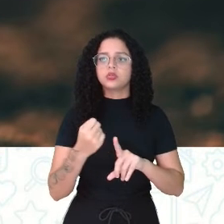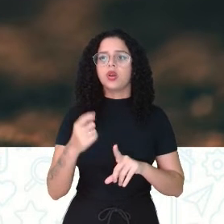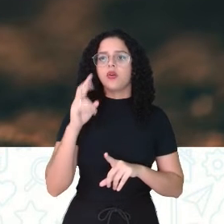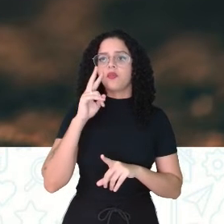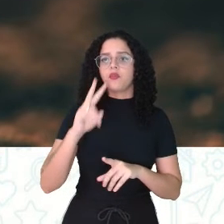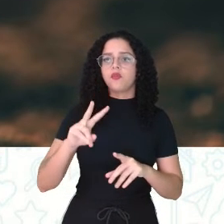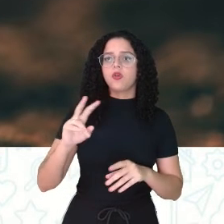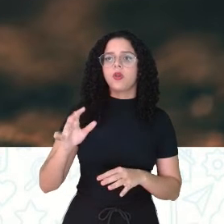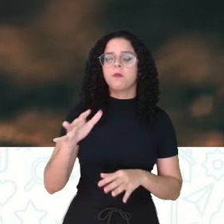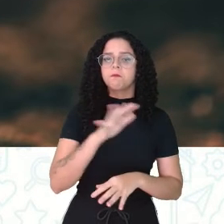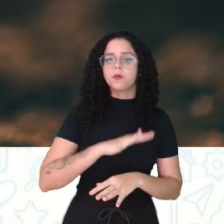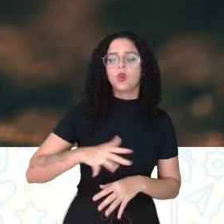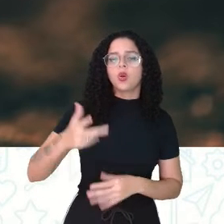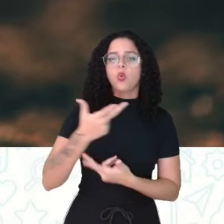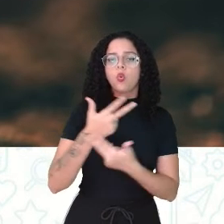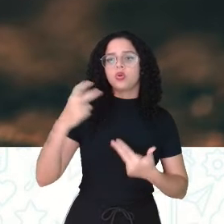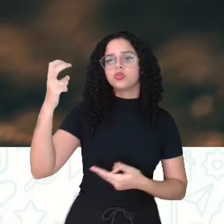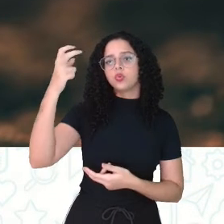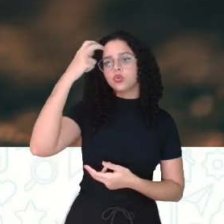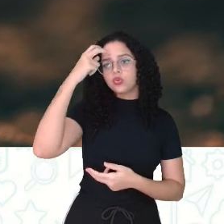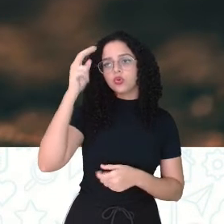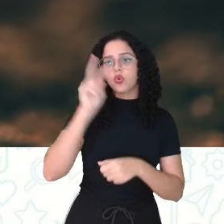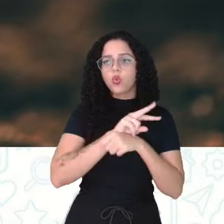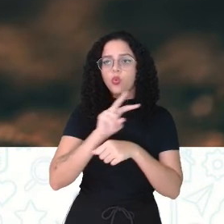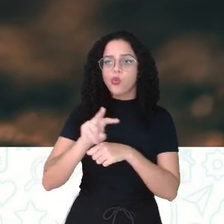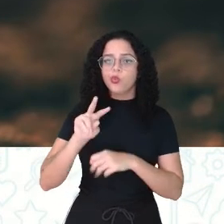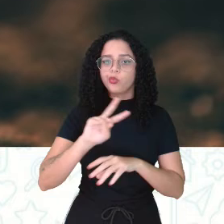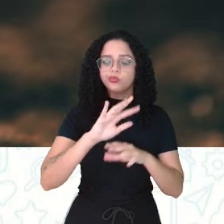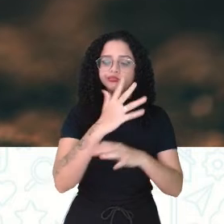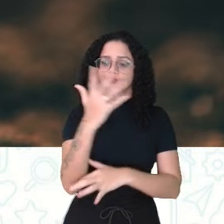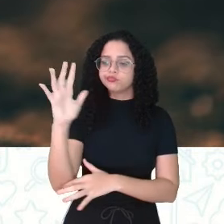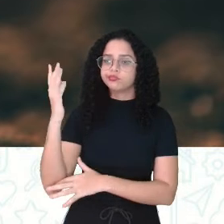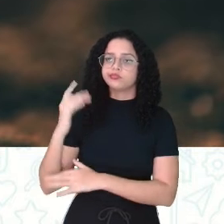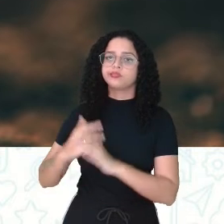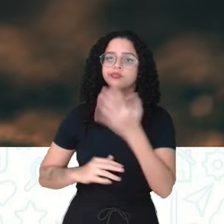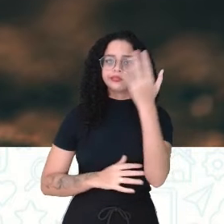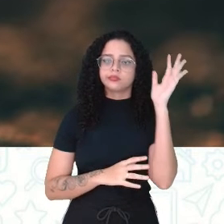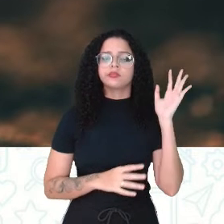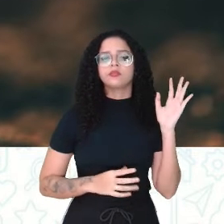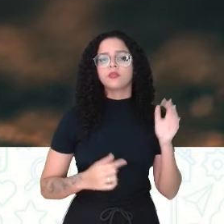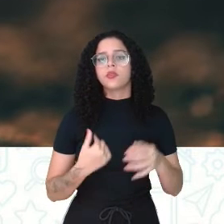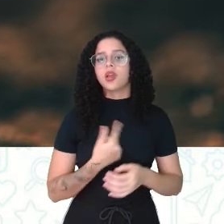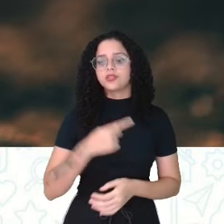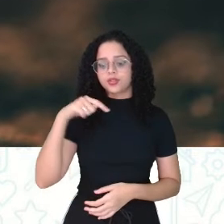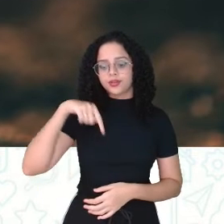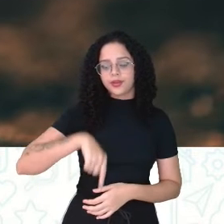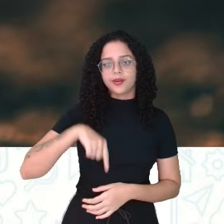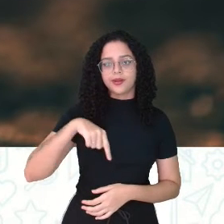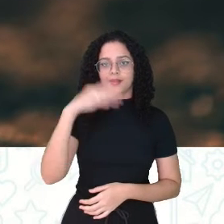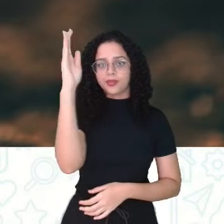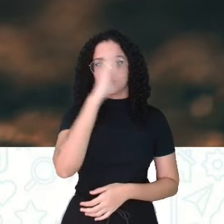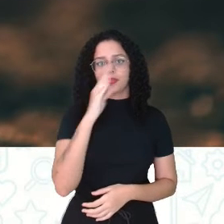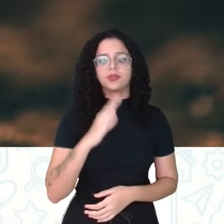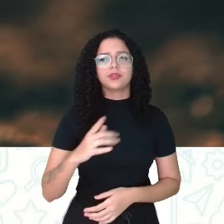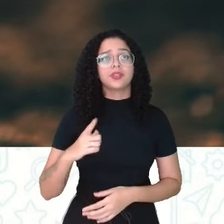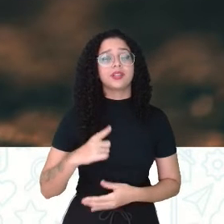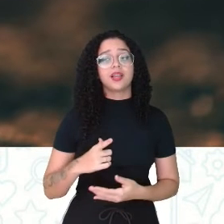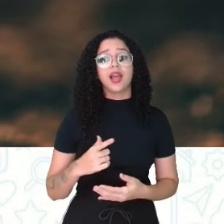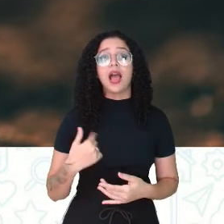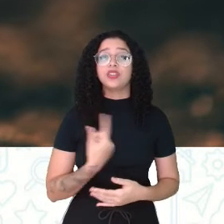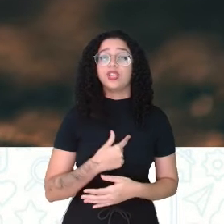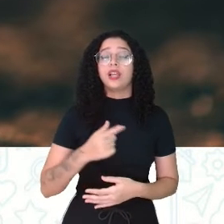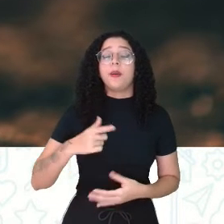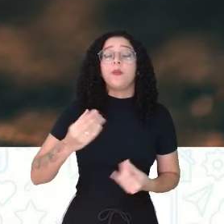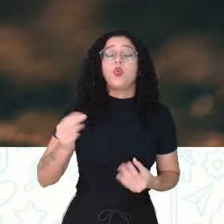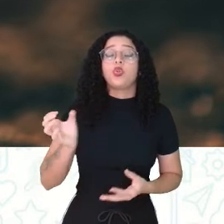estava falando, preservar os nossos recursos ambientais, né? E a gente aqui no Brasil tem diversos, a gente é muito